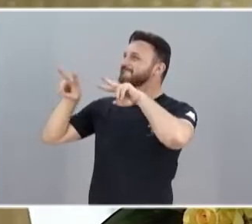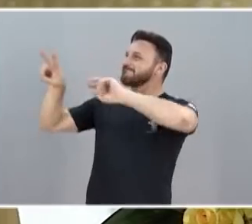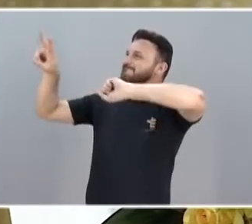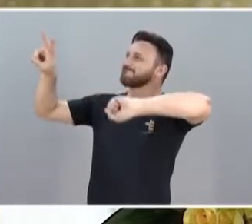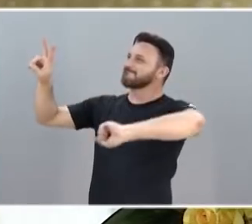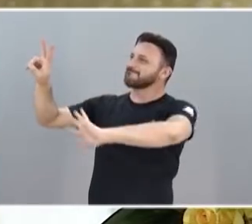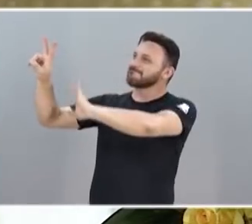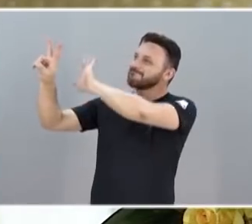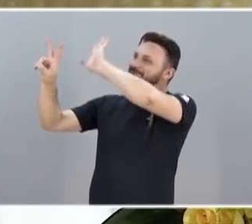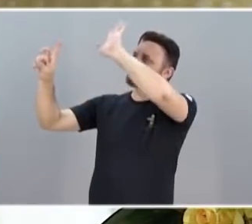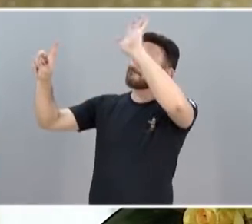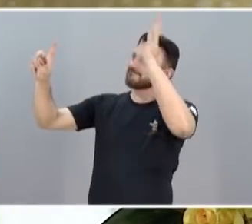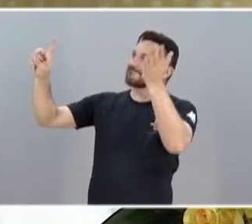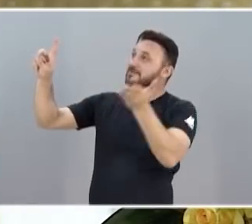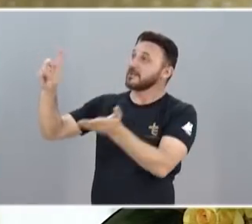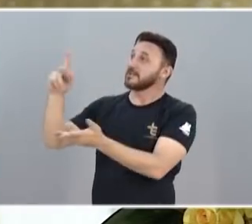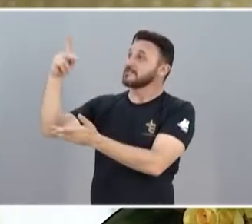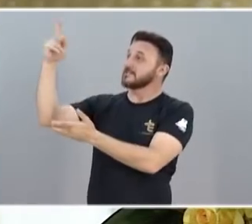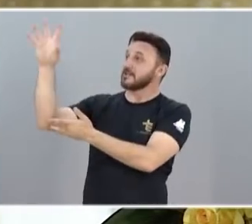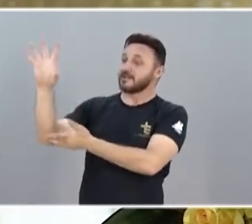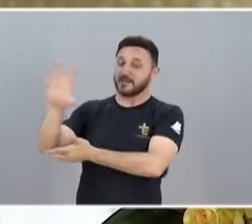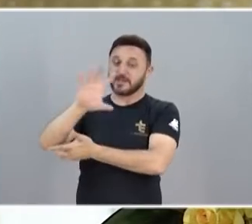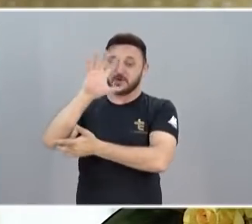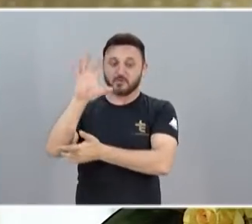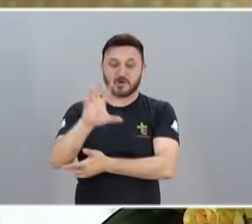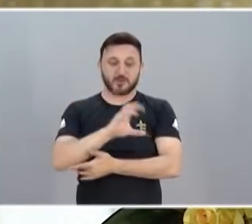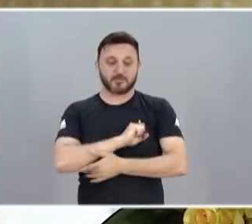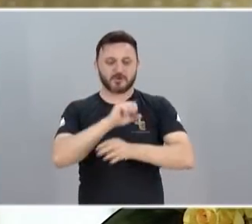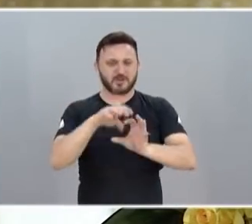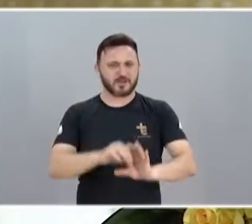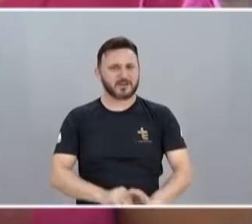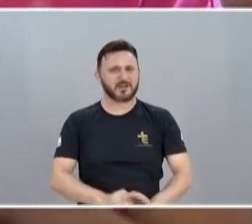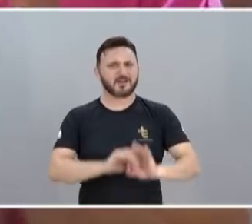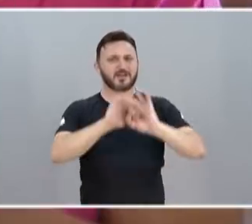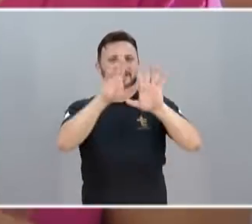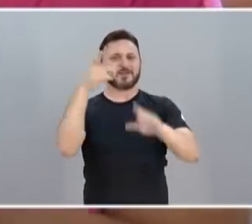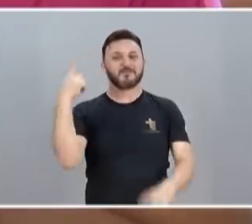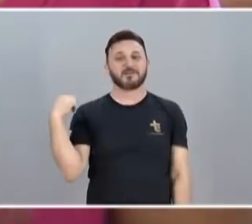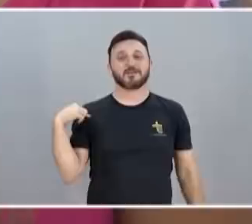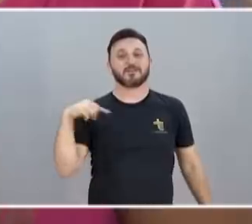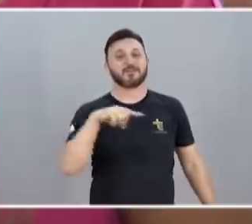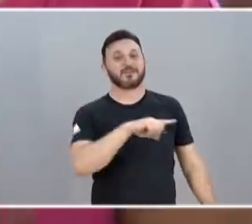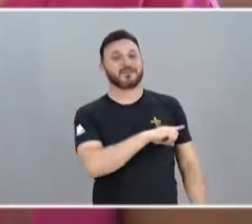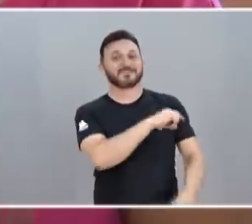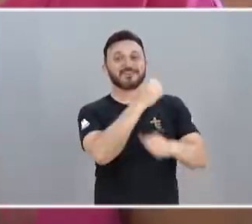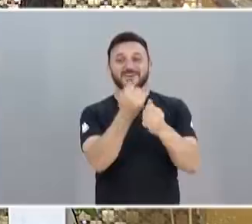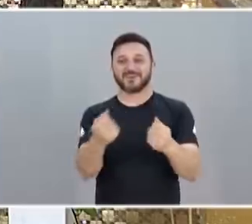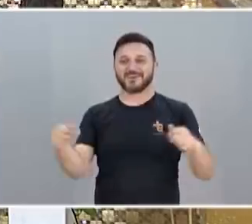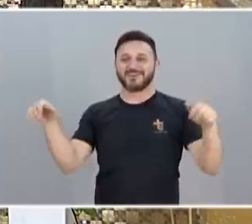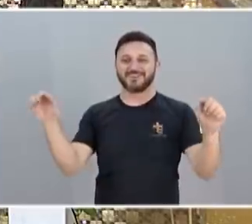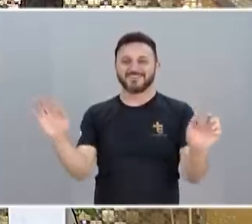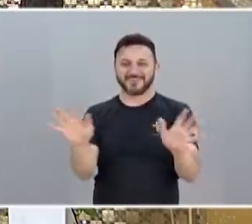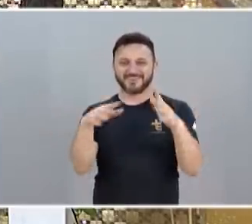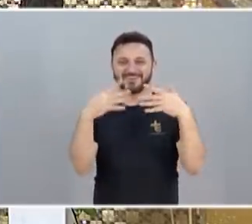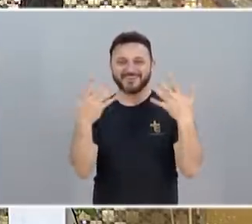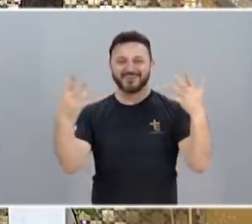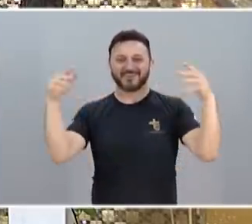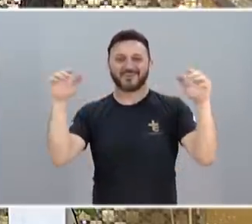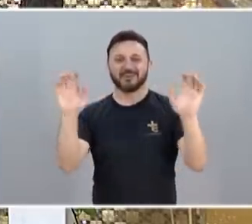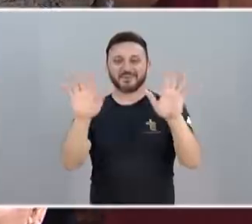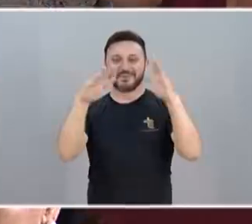Sua glória, seu amor nos libertou. Juntos,